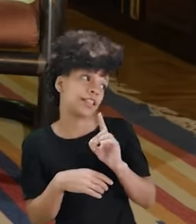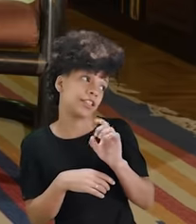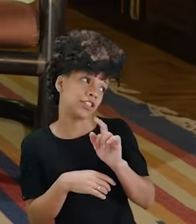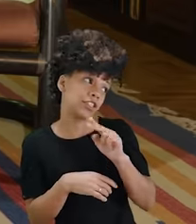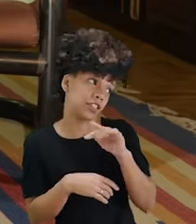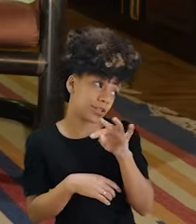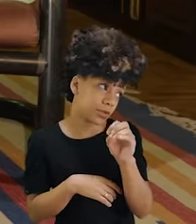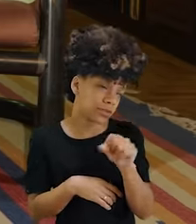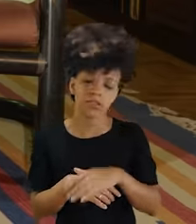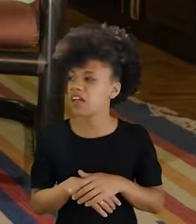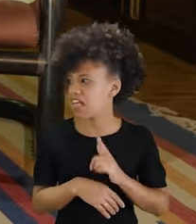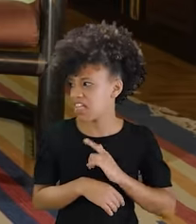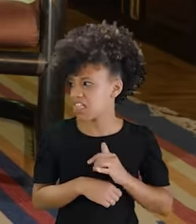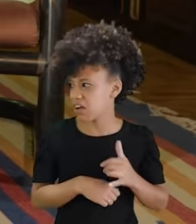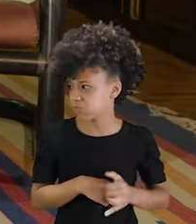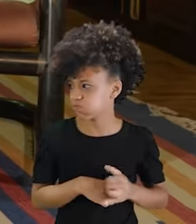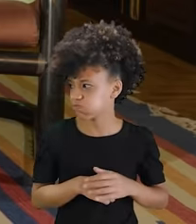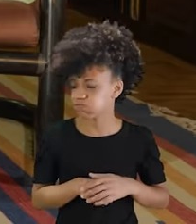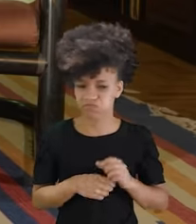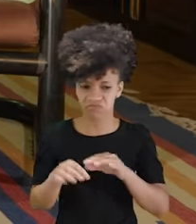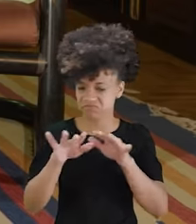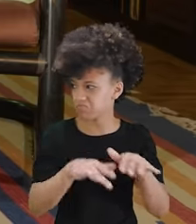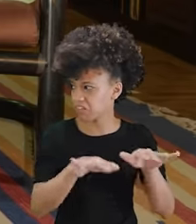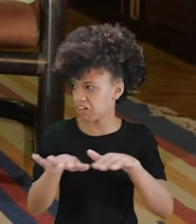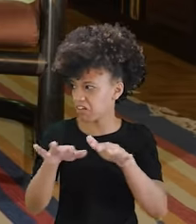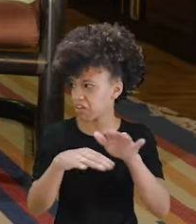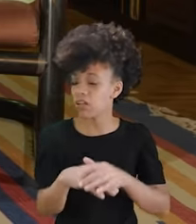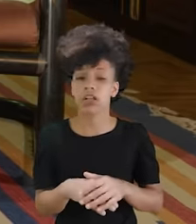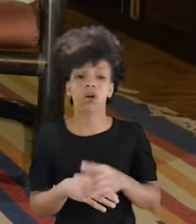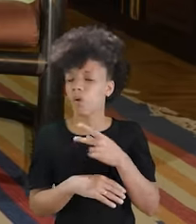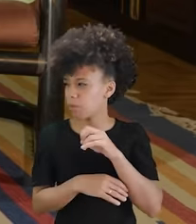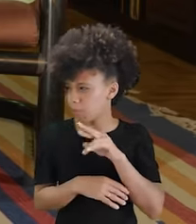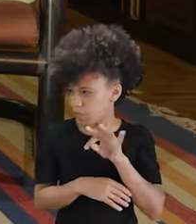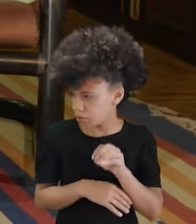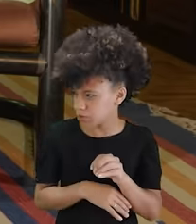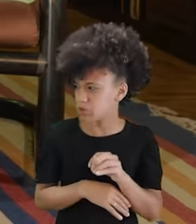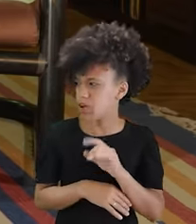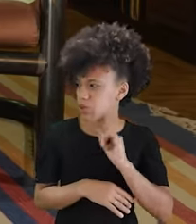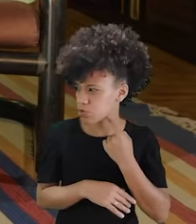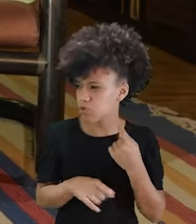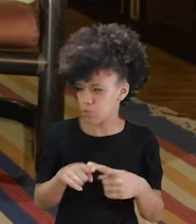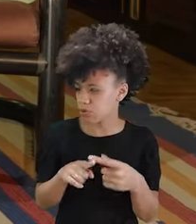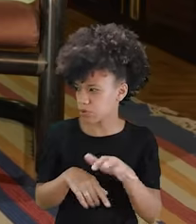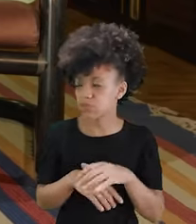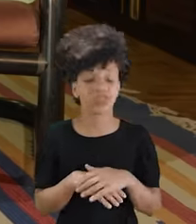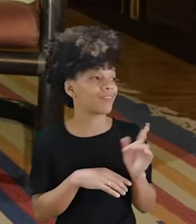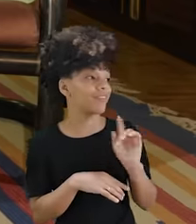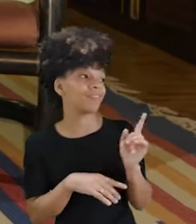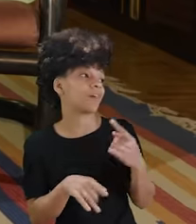gestos tem um lugar que está com coco para caramba e o porto já era mentira é mais suja por conta disso